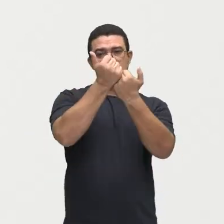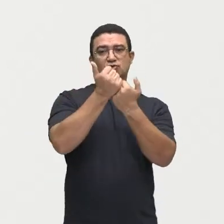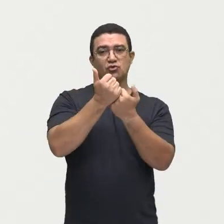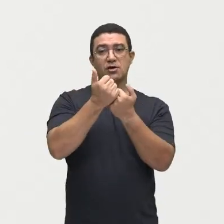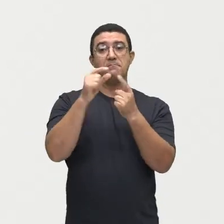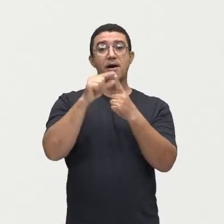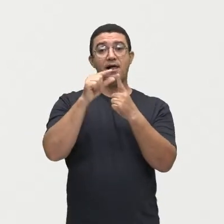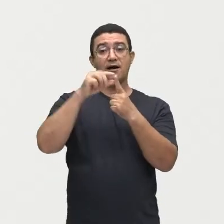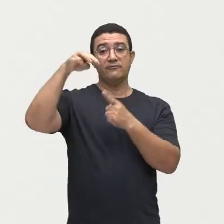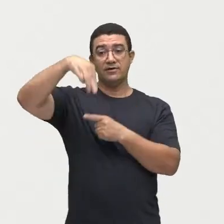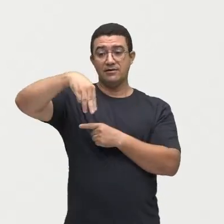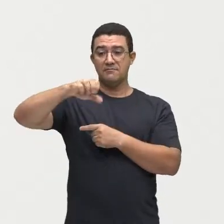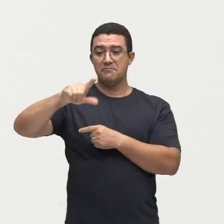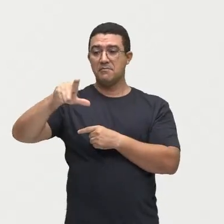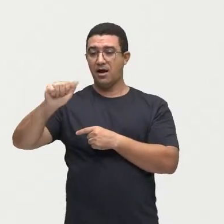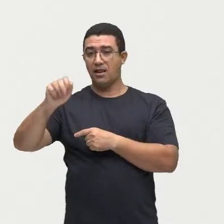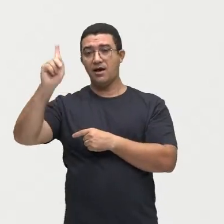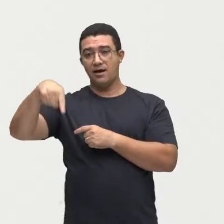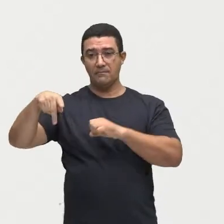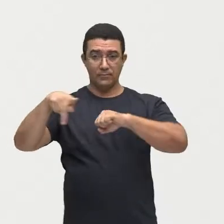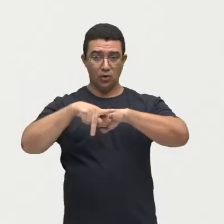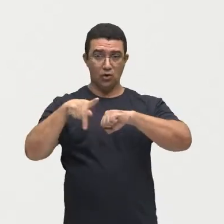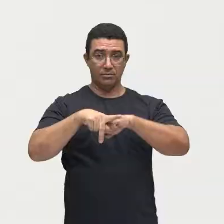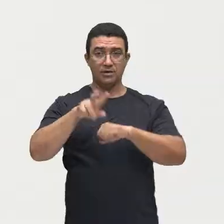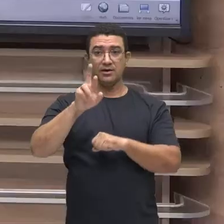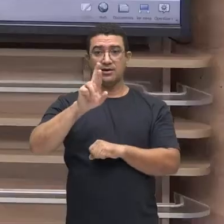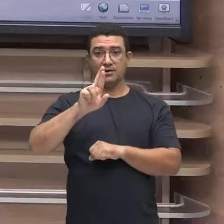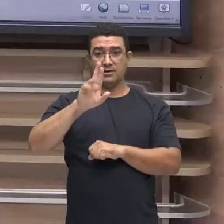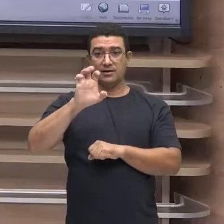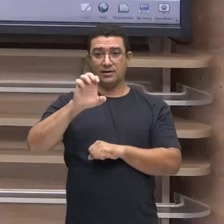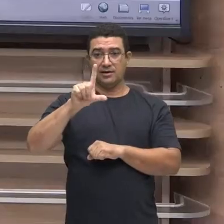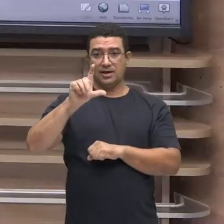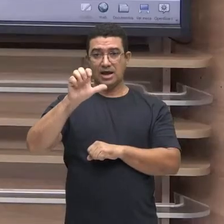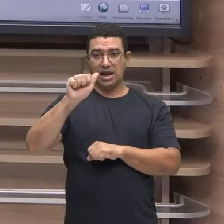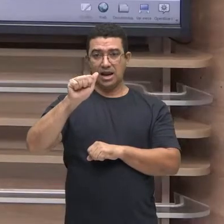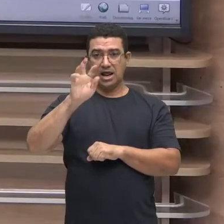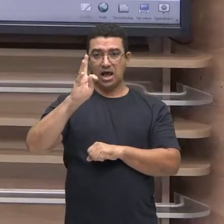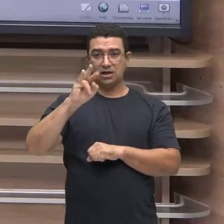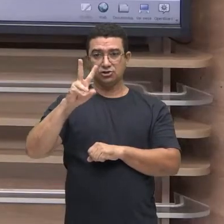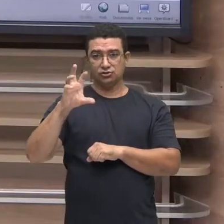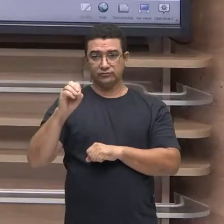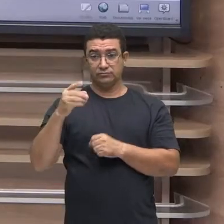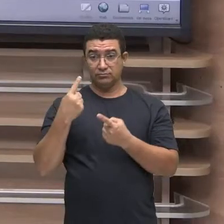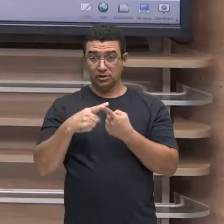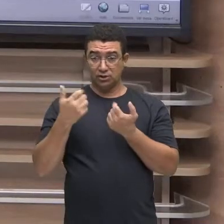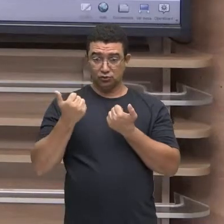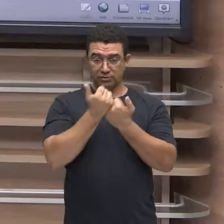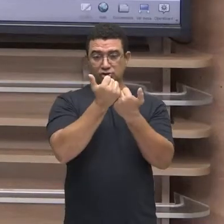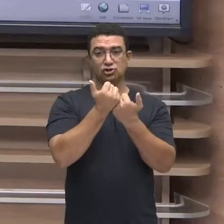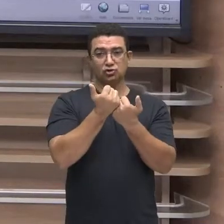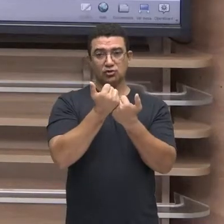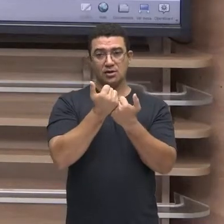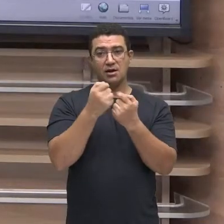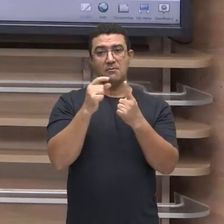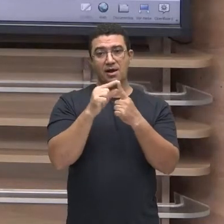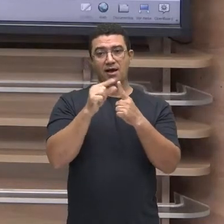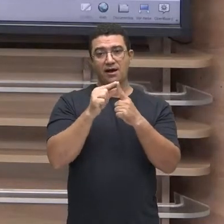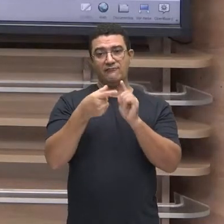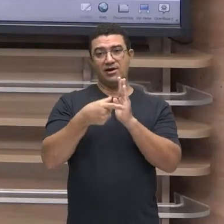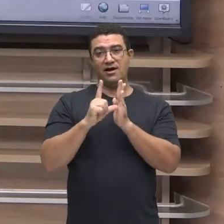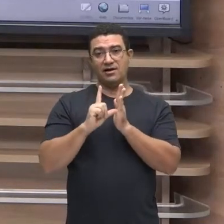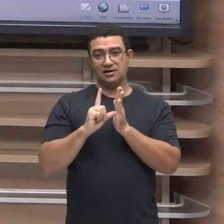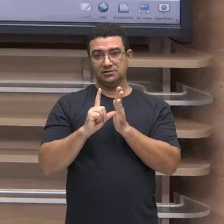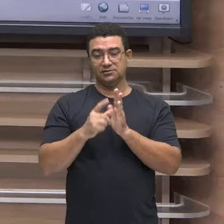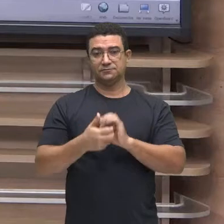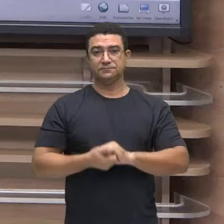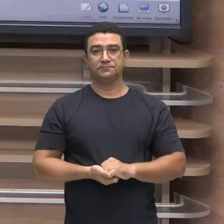papel de pronome relativo. Por quê? Porque ele substitui um termo anterior. Eu poderia